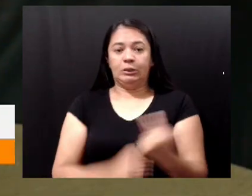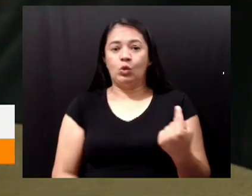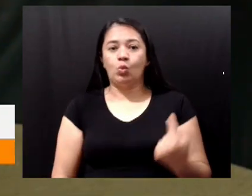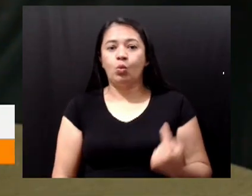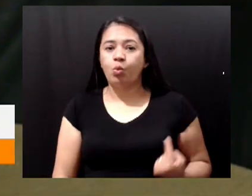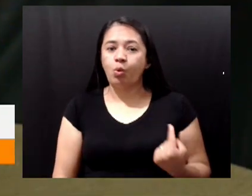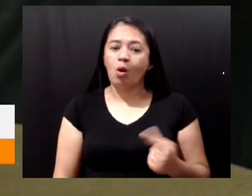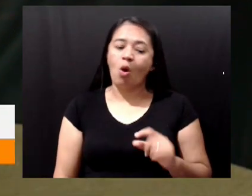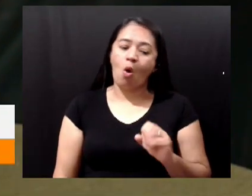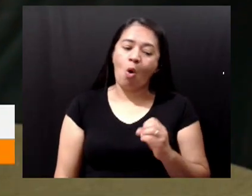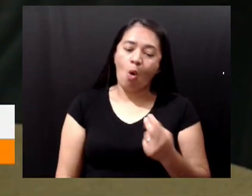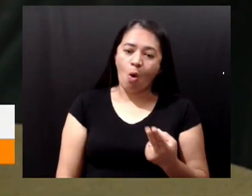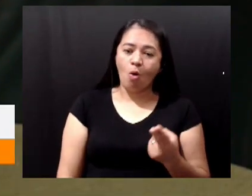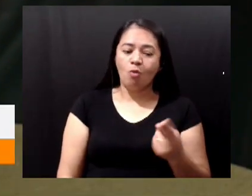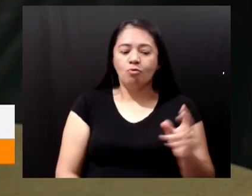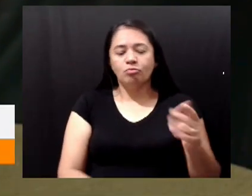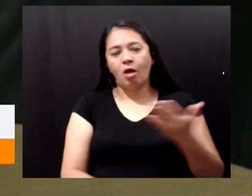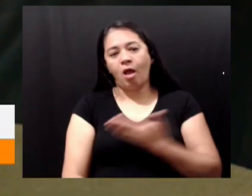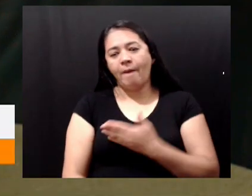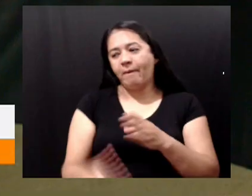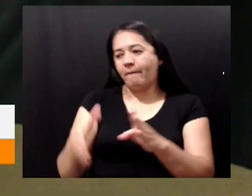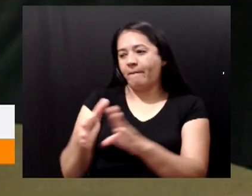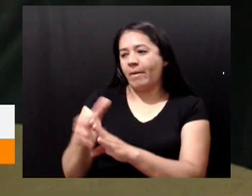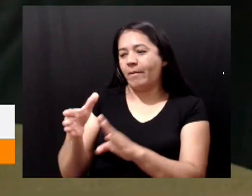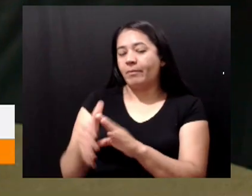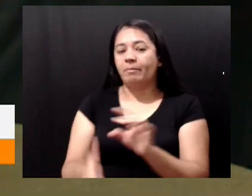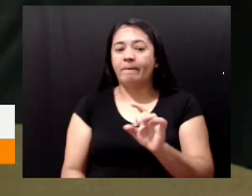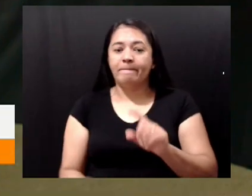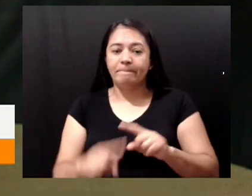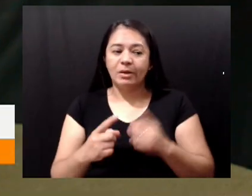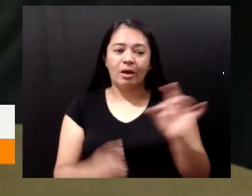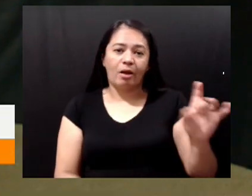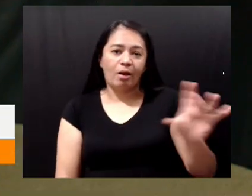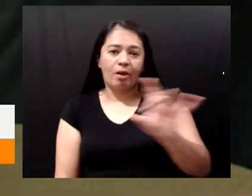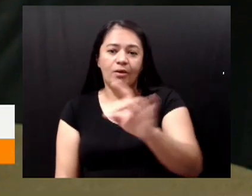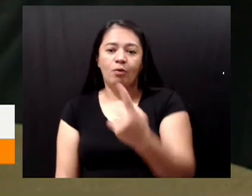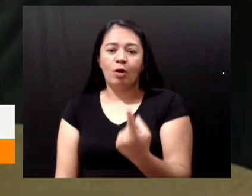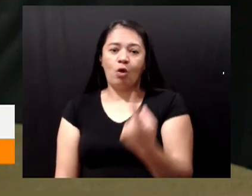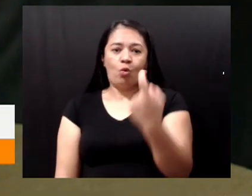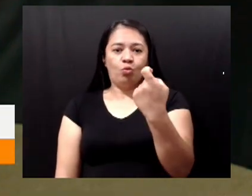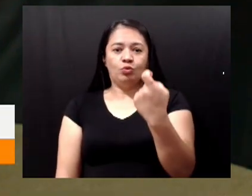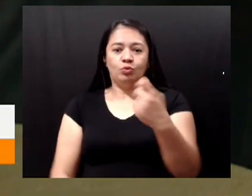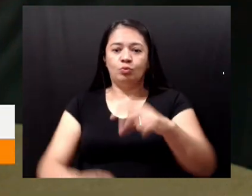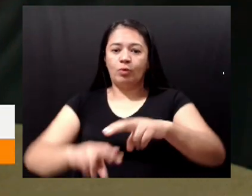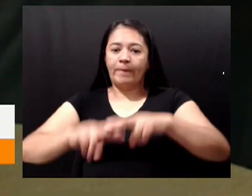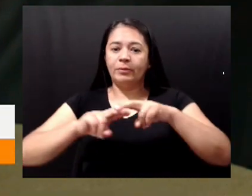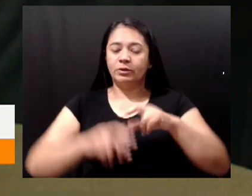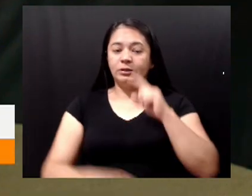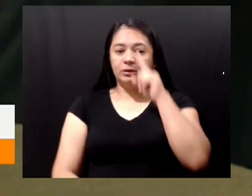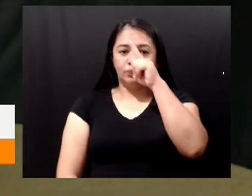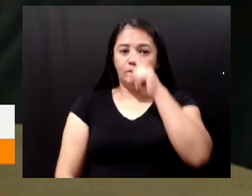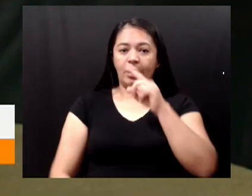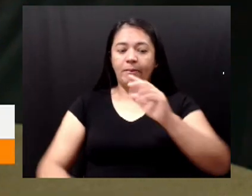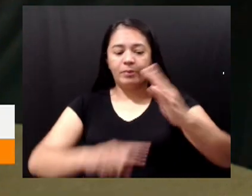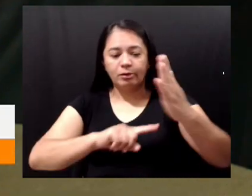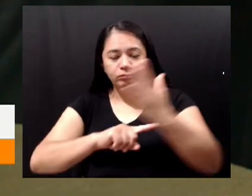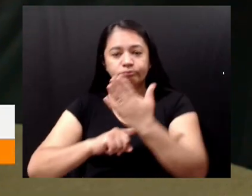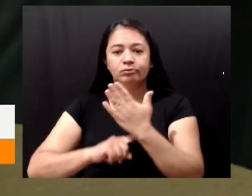amigos, familiares, mas cada organismo é único e por isso pode ser perigoso. Para nos ajudar a entender sobre esse assunto